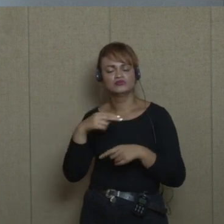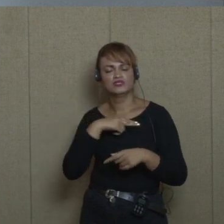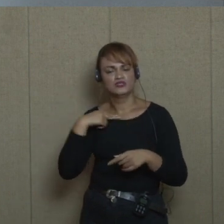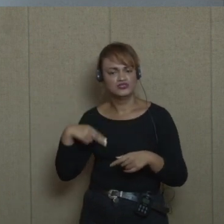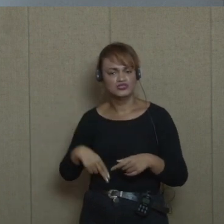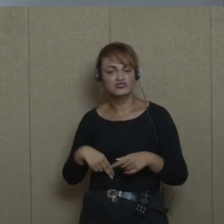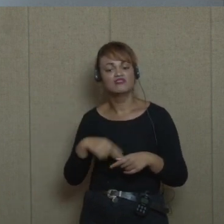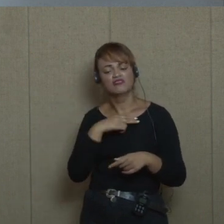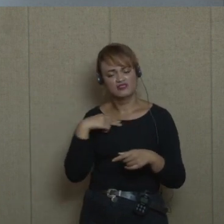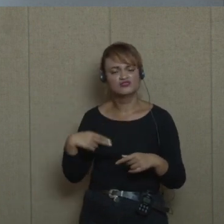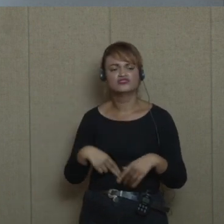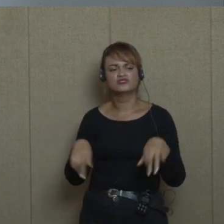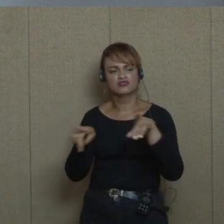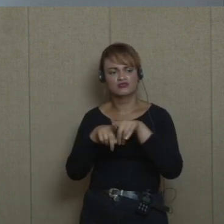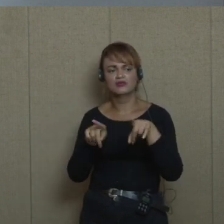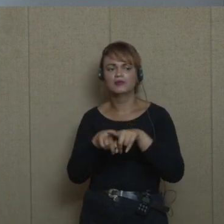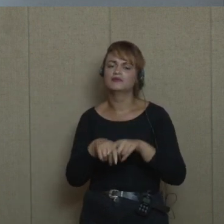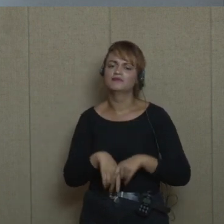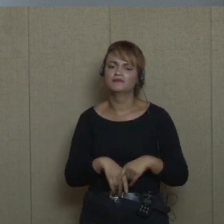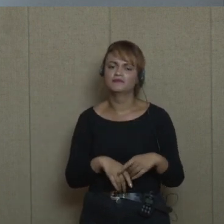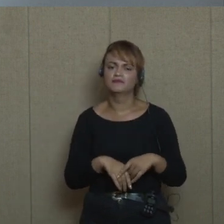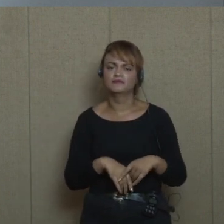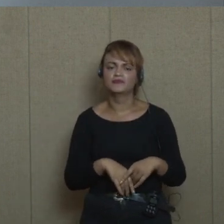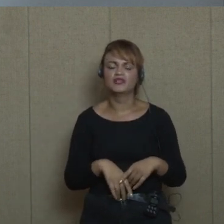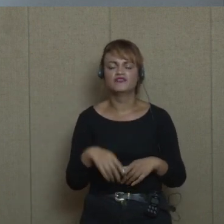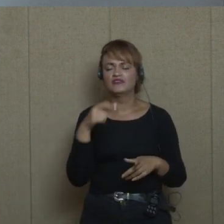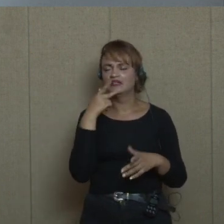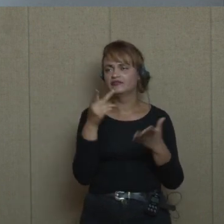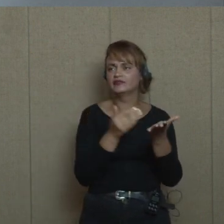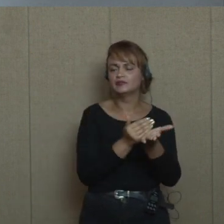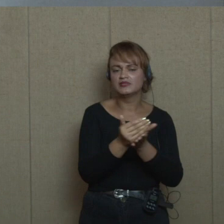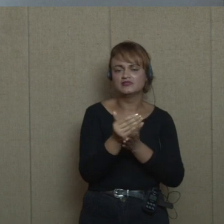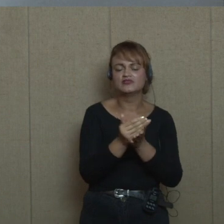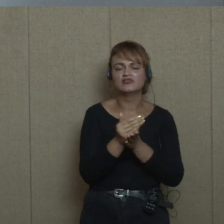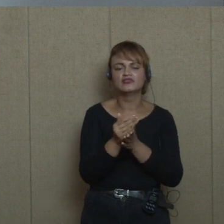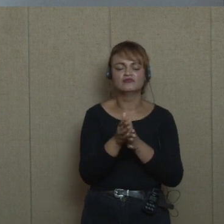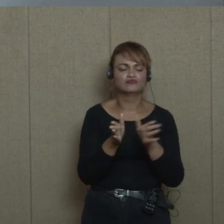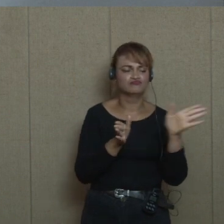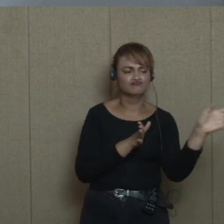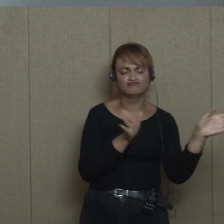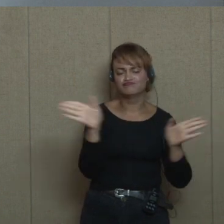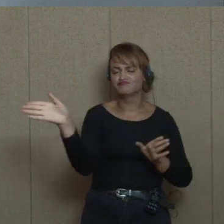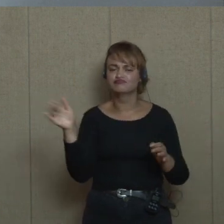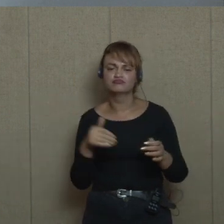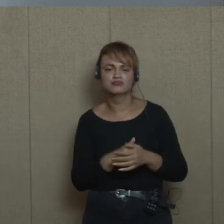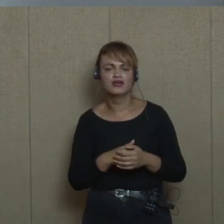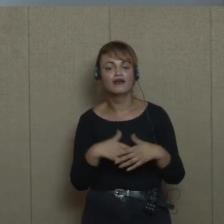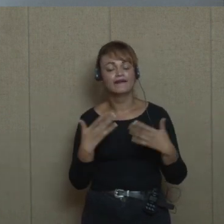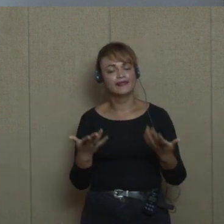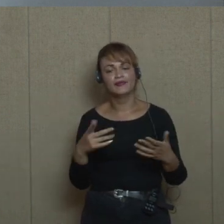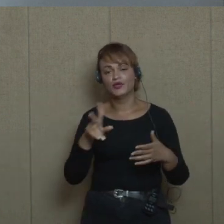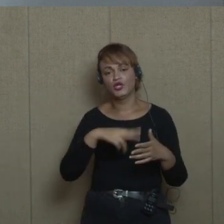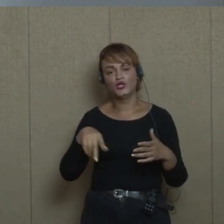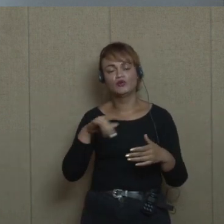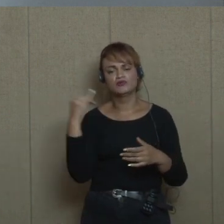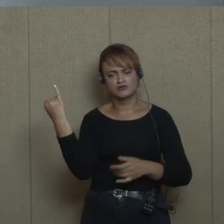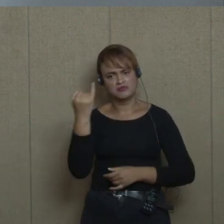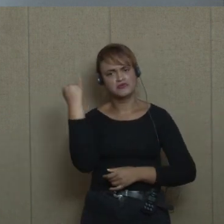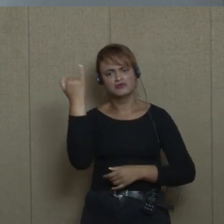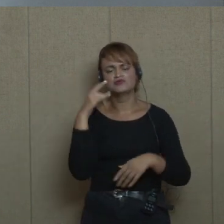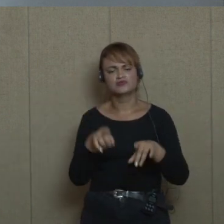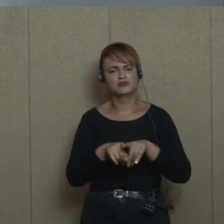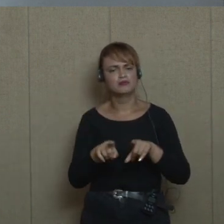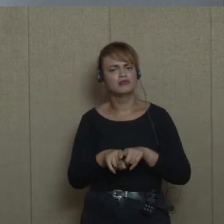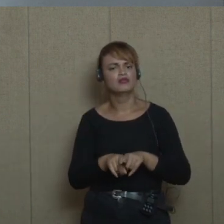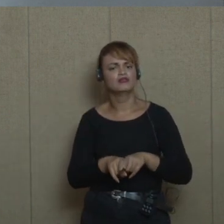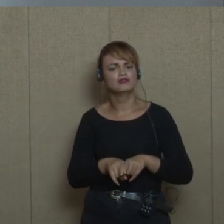China também, com os princípios, o multilateralismo, etc. Ou seja, somos relevantes, temos